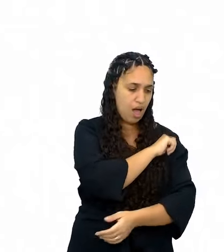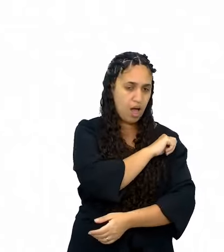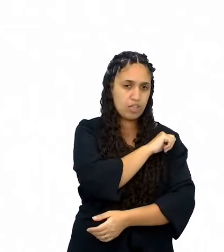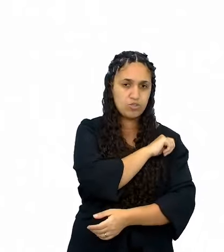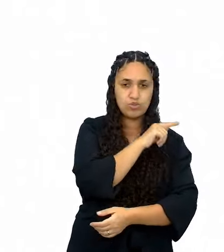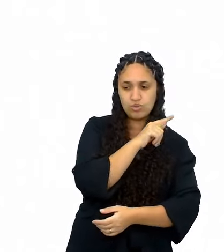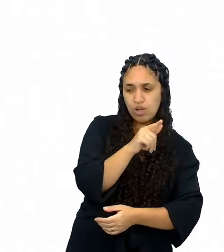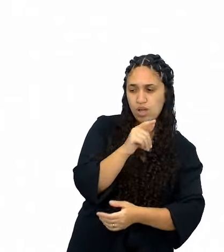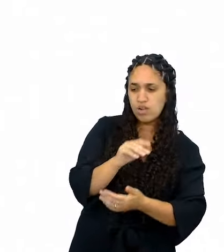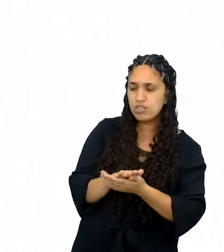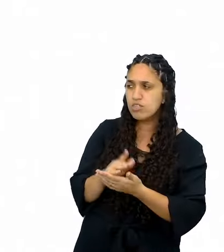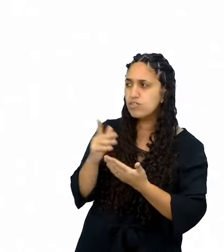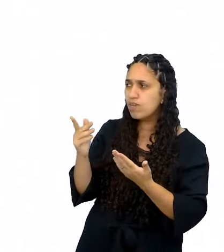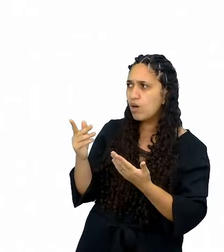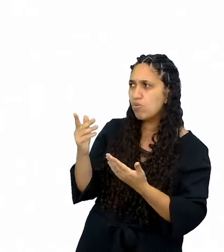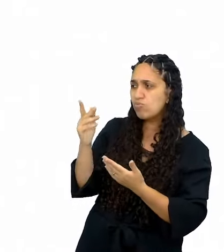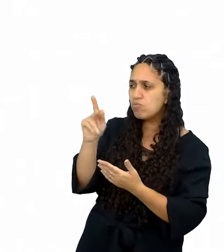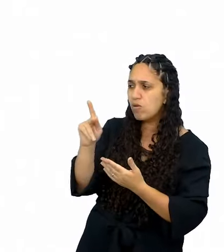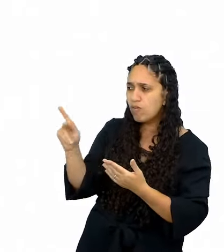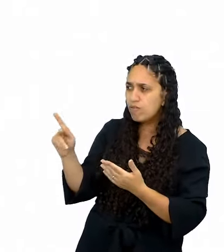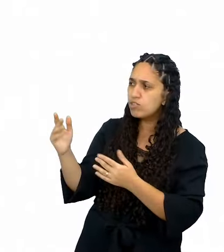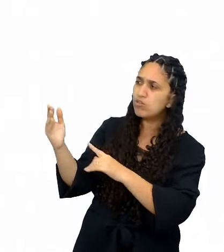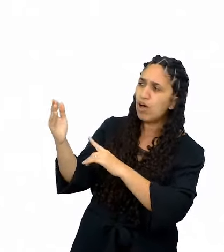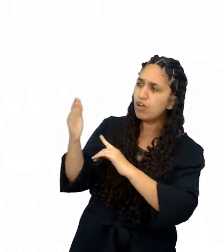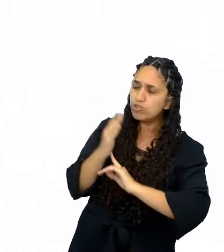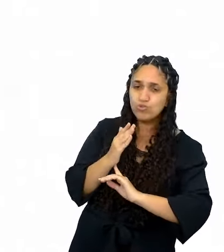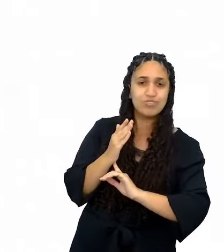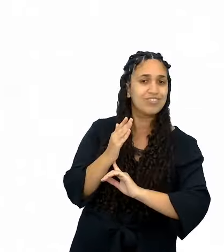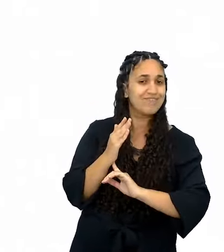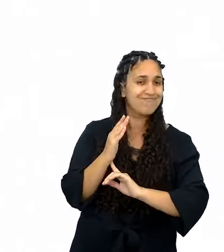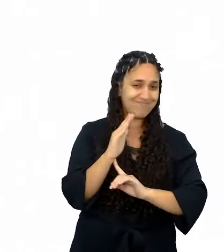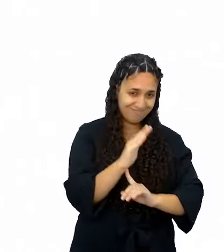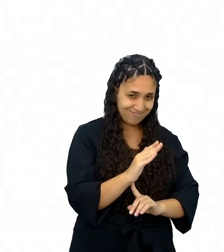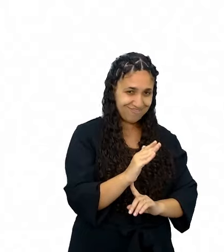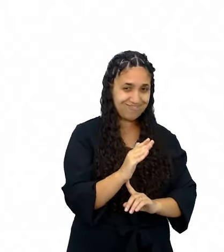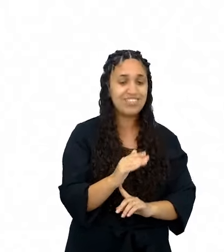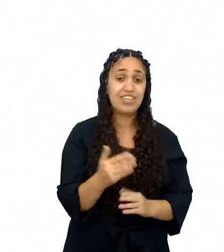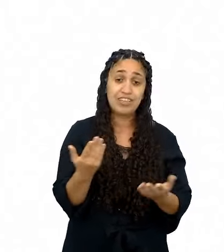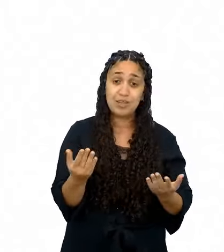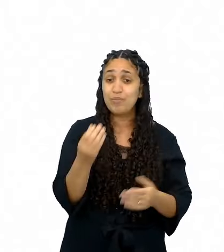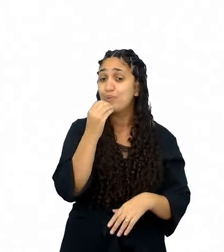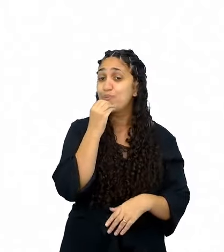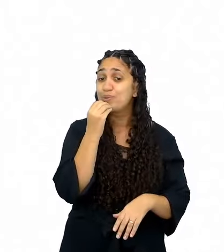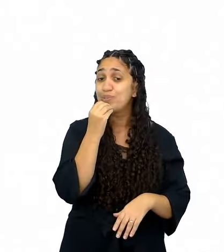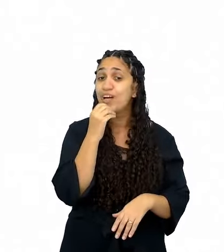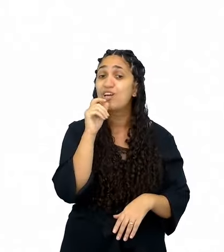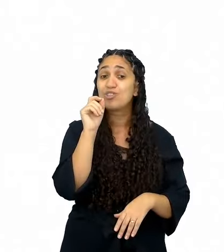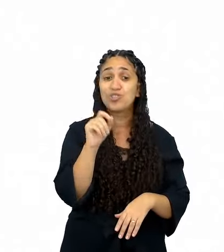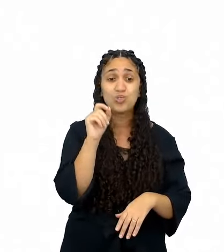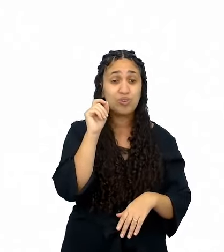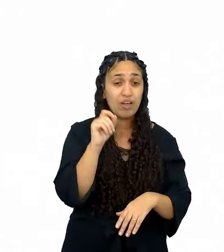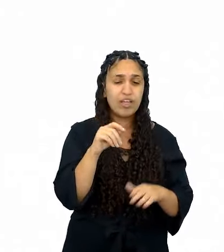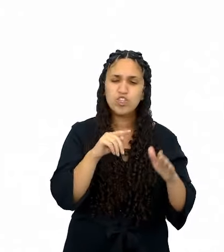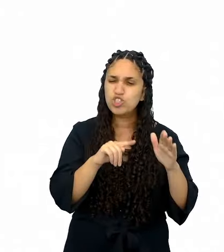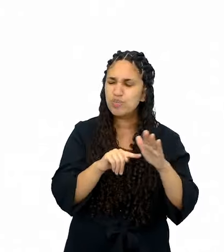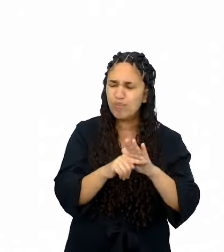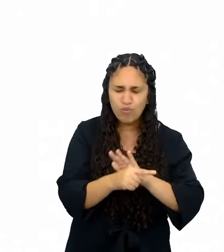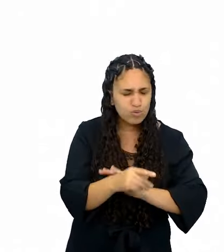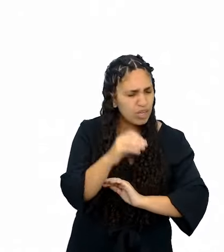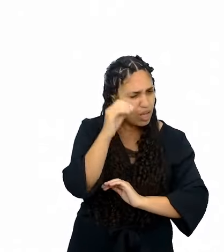de aprofundar, de ampliar o conhecimento acerca da leitura, da compreensão de texto do campo das práticas de estudo e